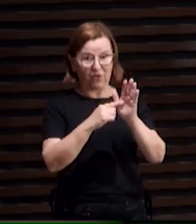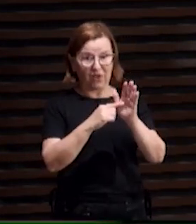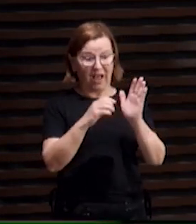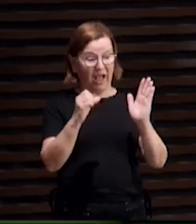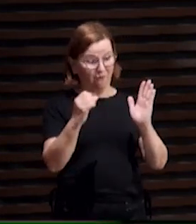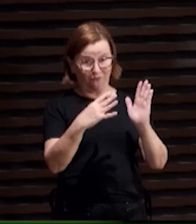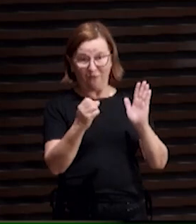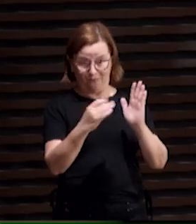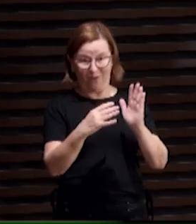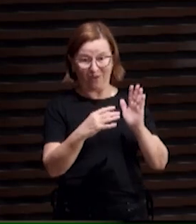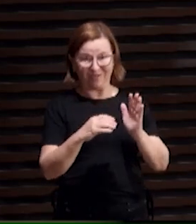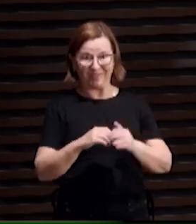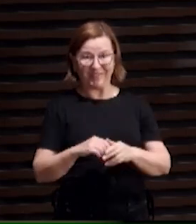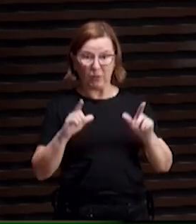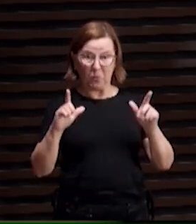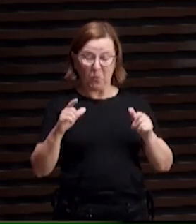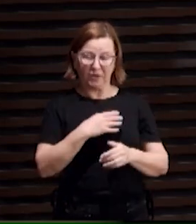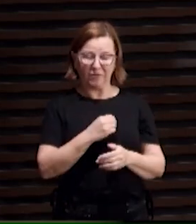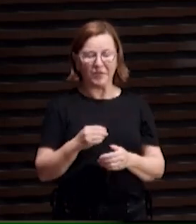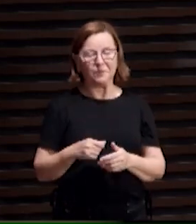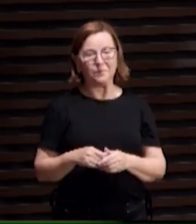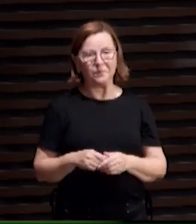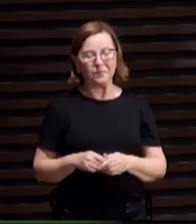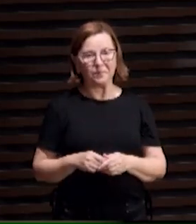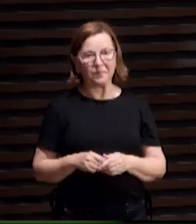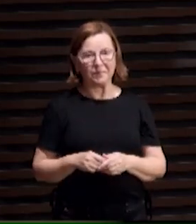filho. Este quadro,